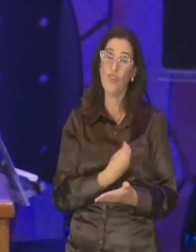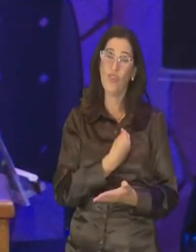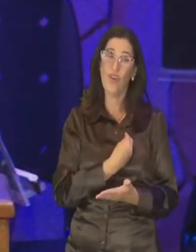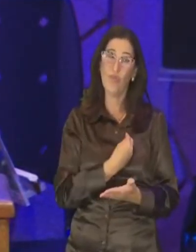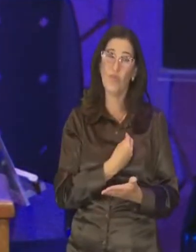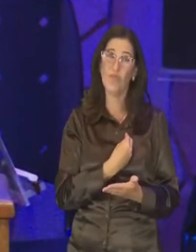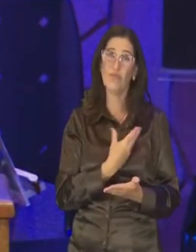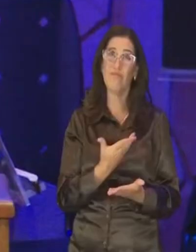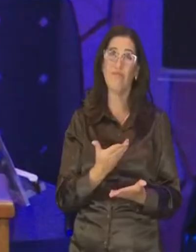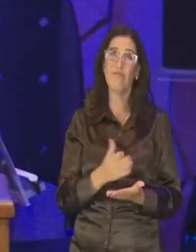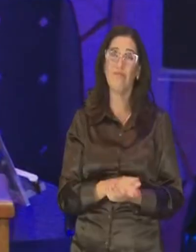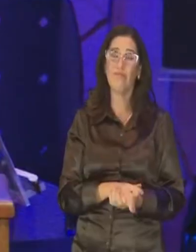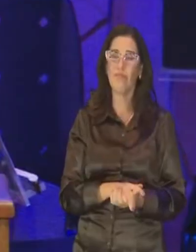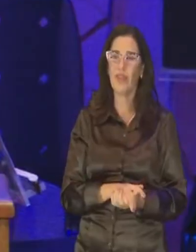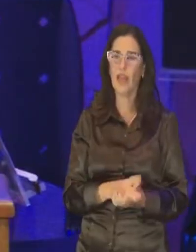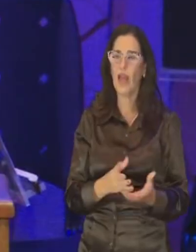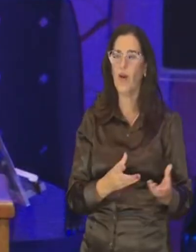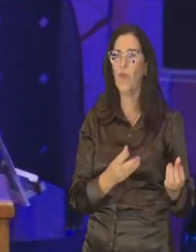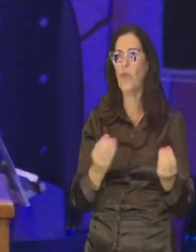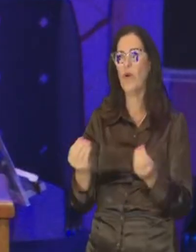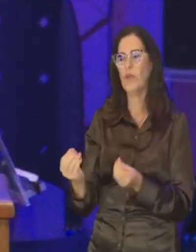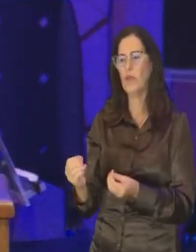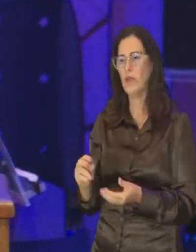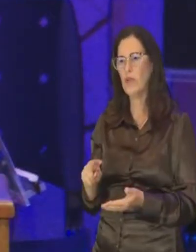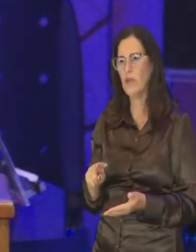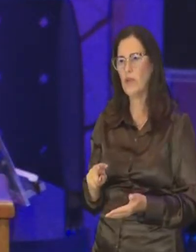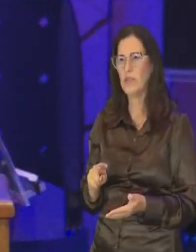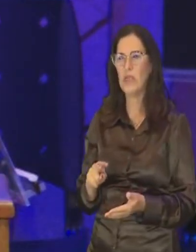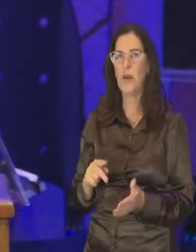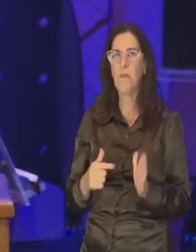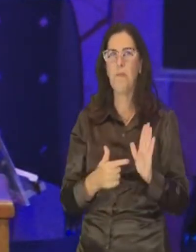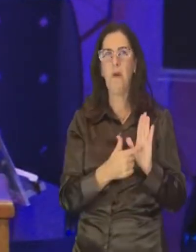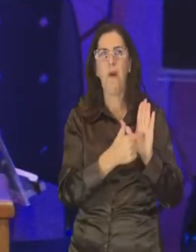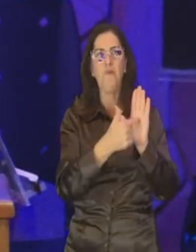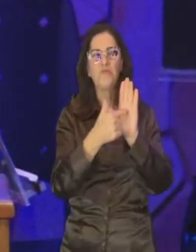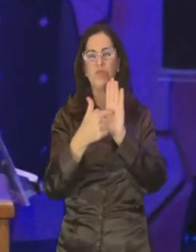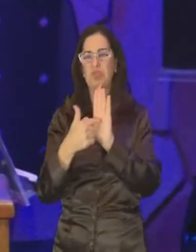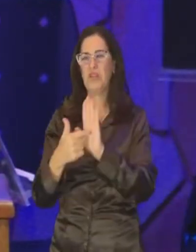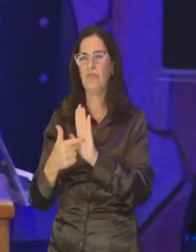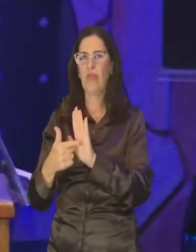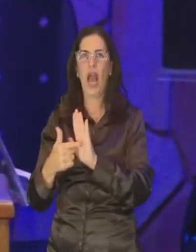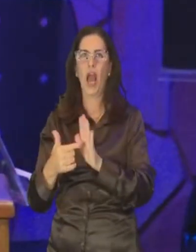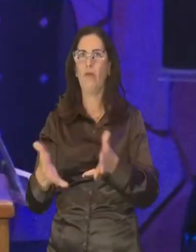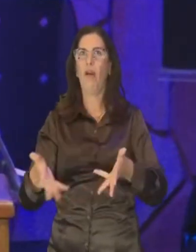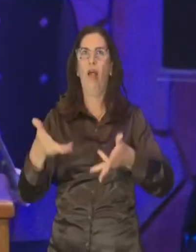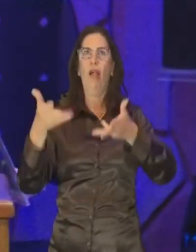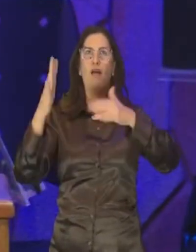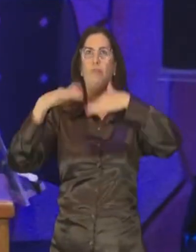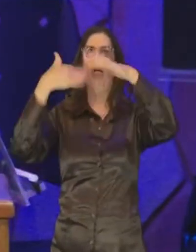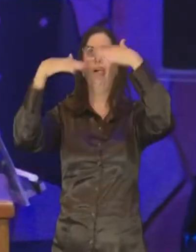que muitos levantam uma bandeira de prosperidade.